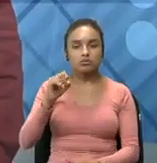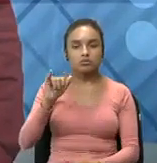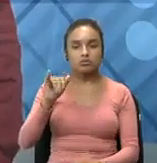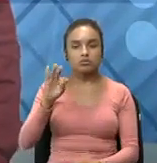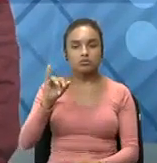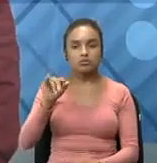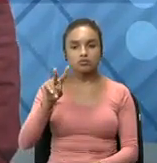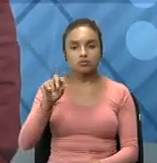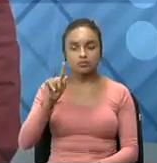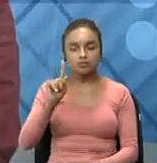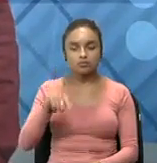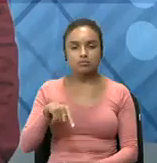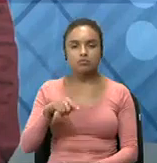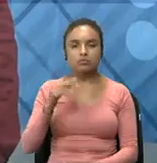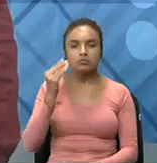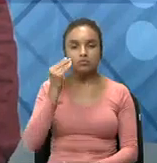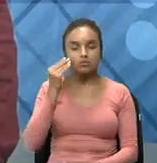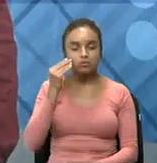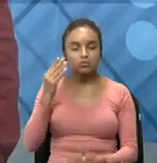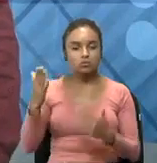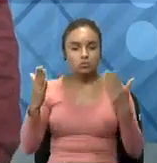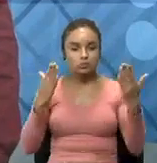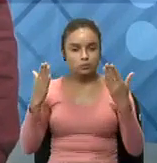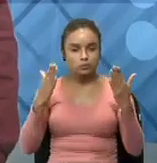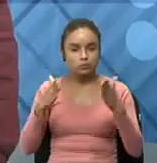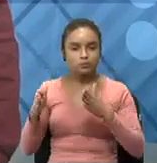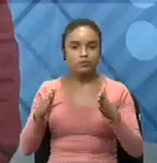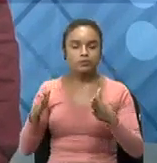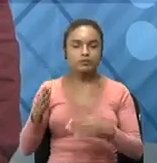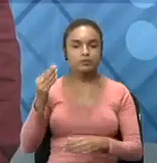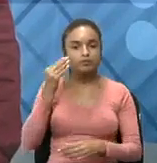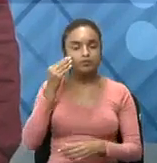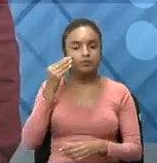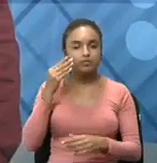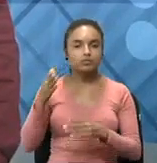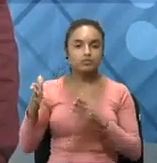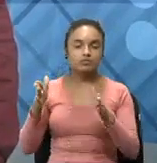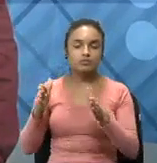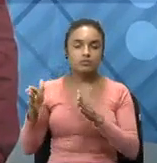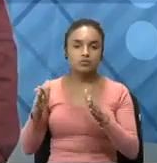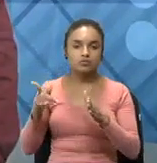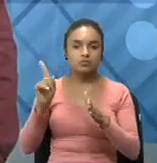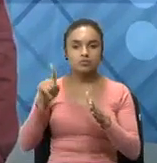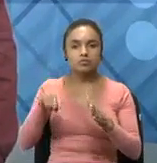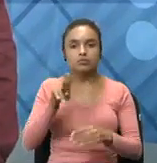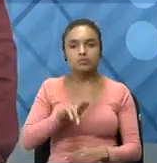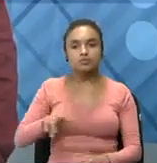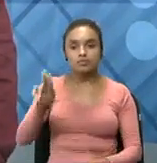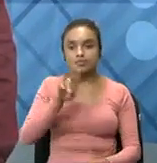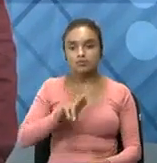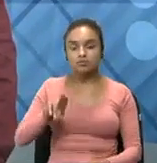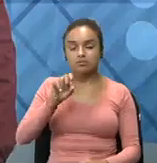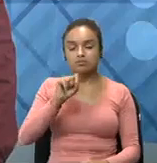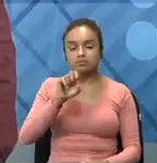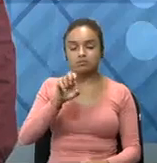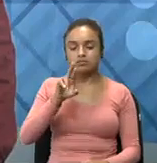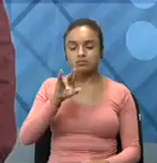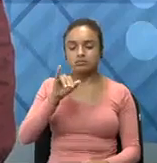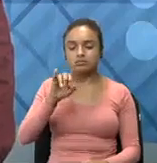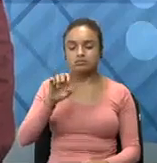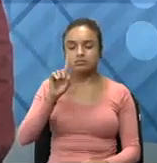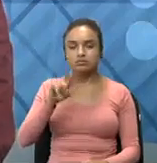integral, o teste da comparação que nós realizamos, são testes que são utilizados em série de